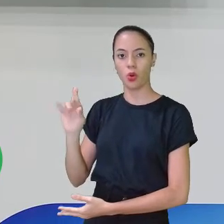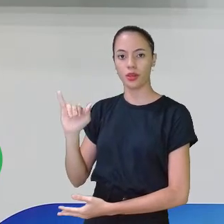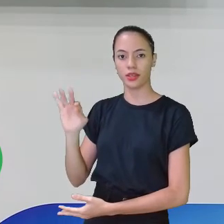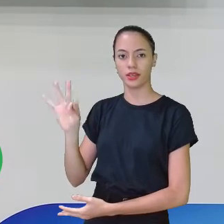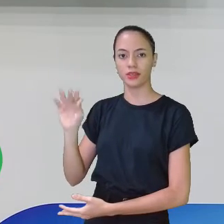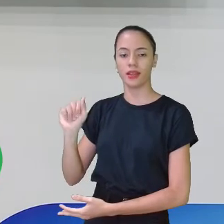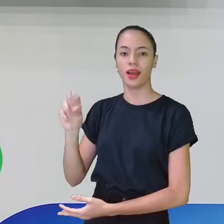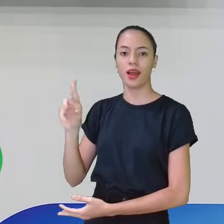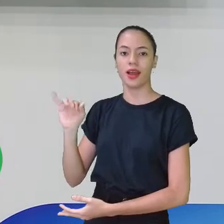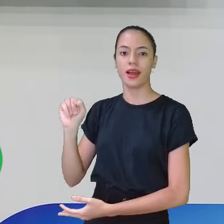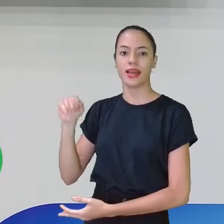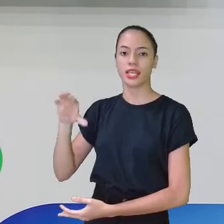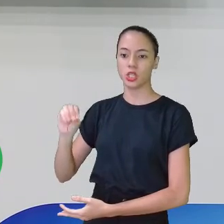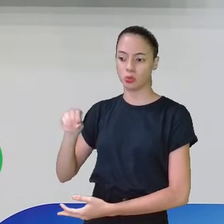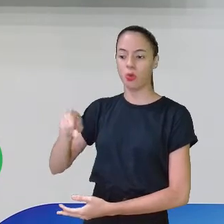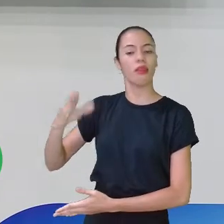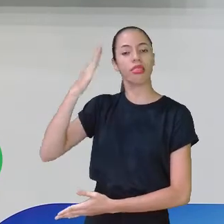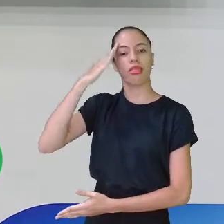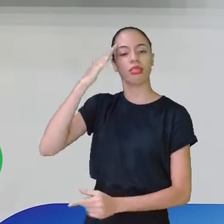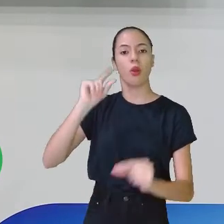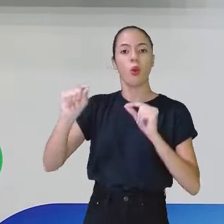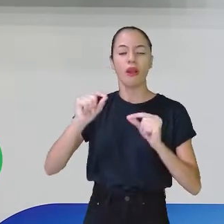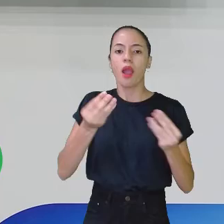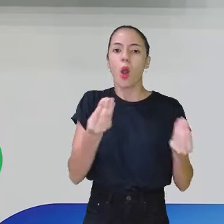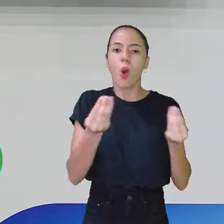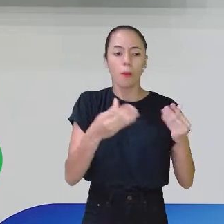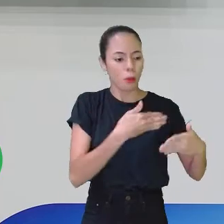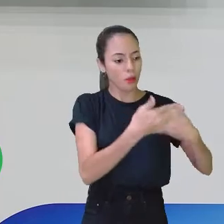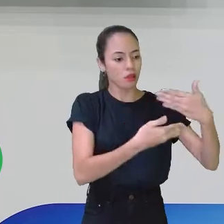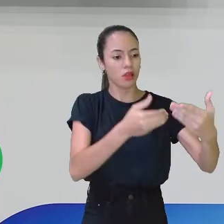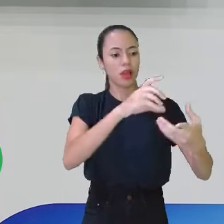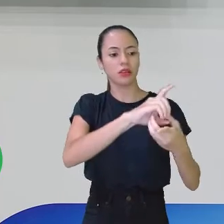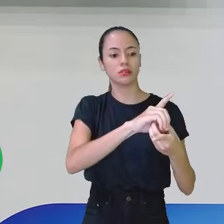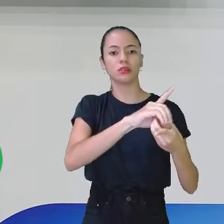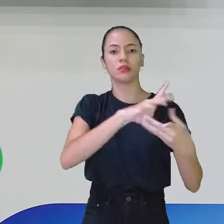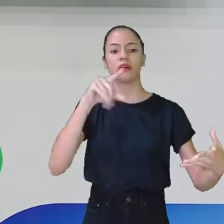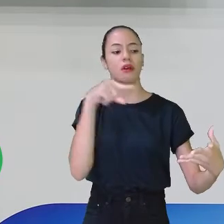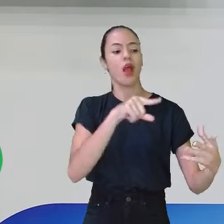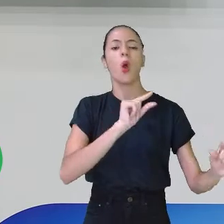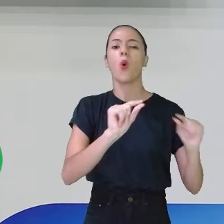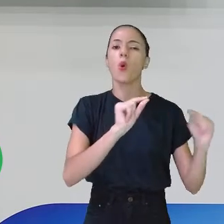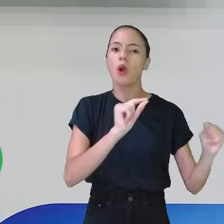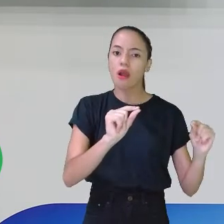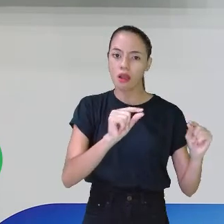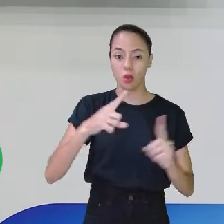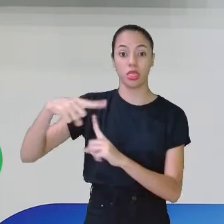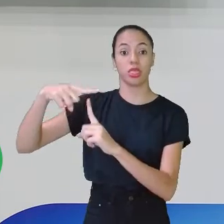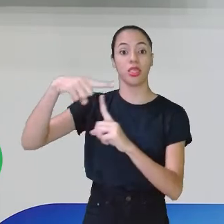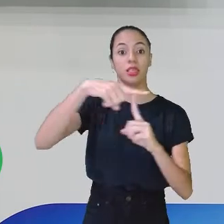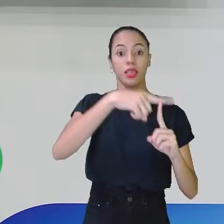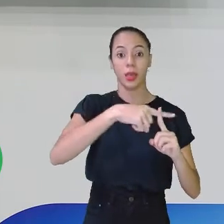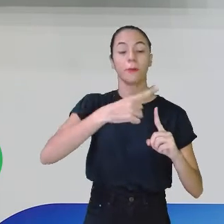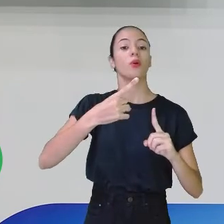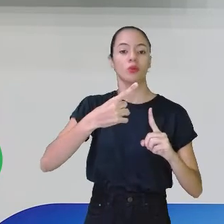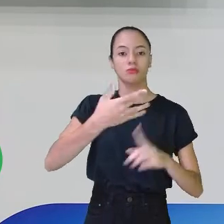foi o processo da democracia, o que é a democracia, o que são essas formas de